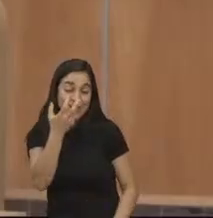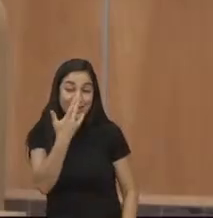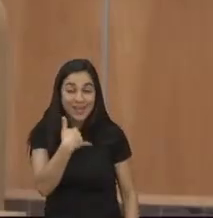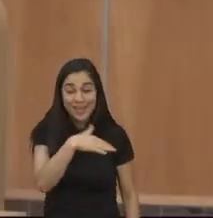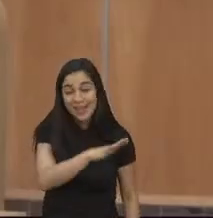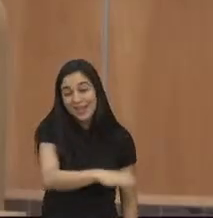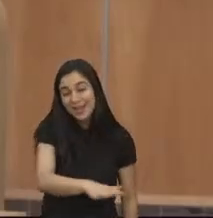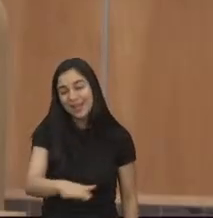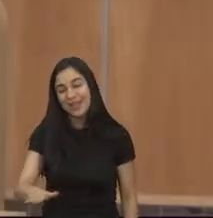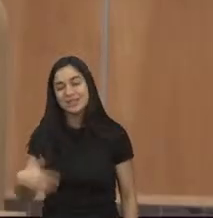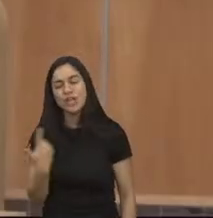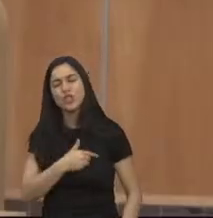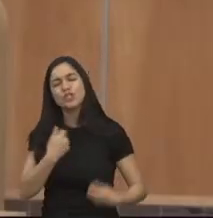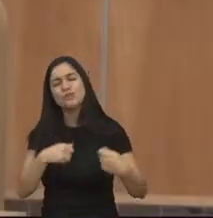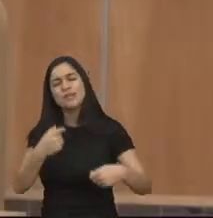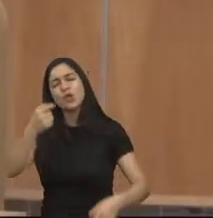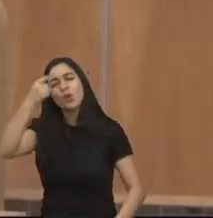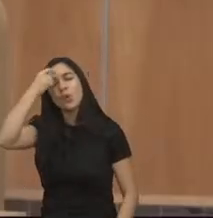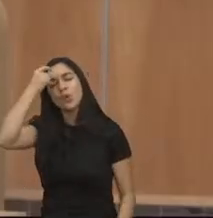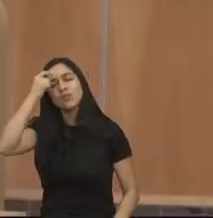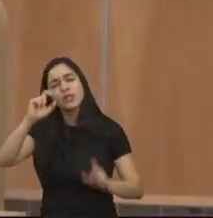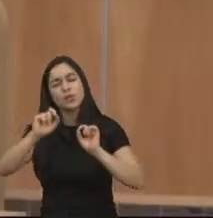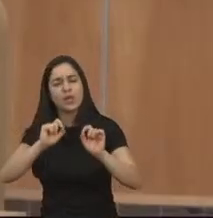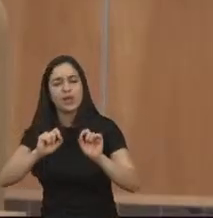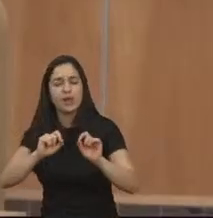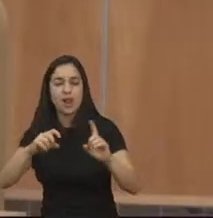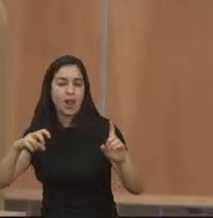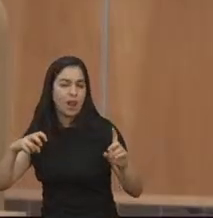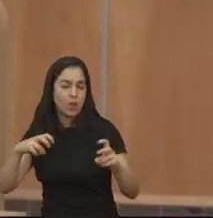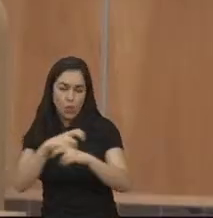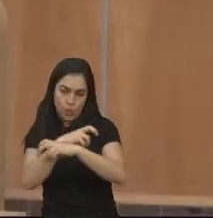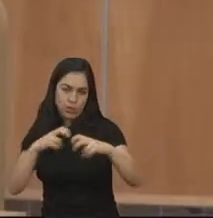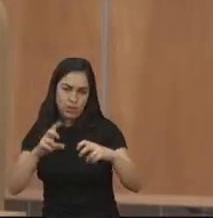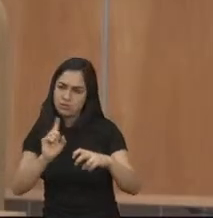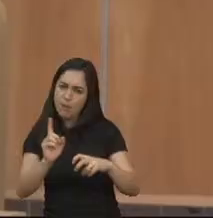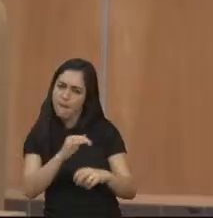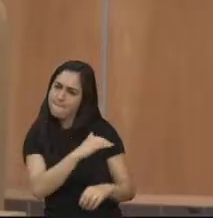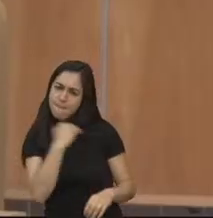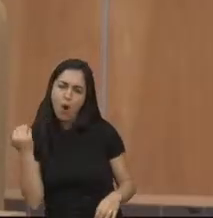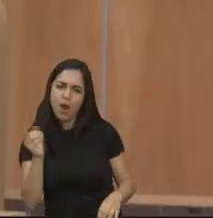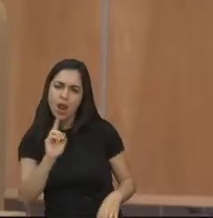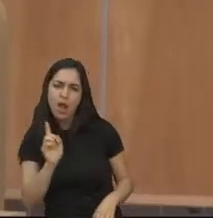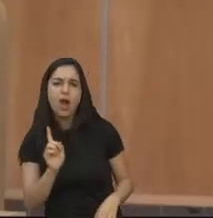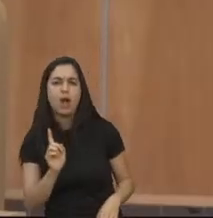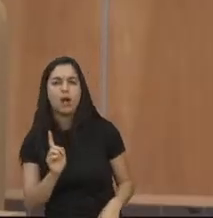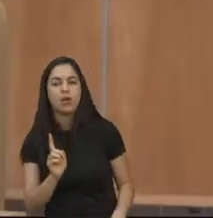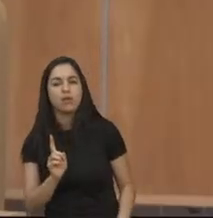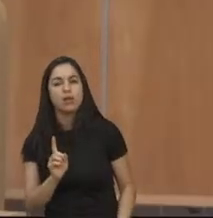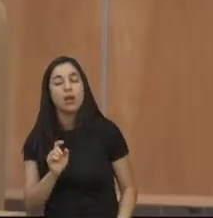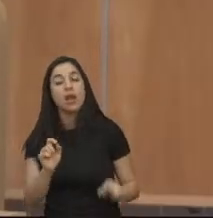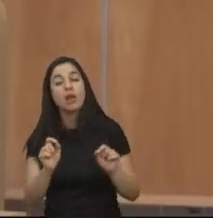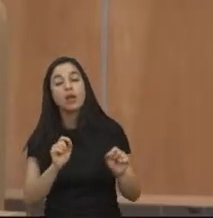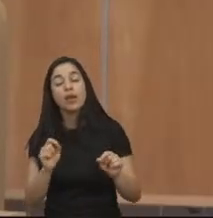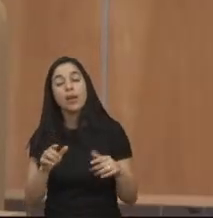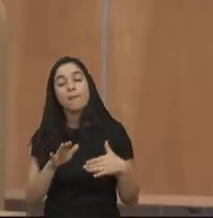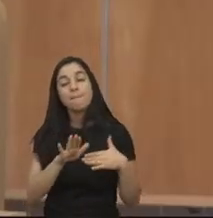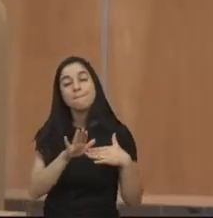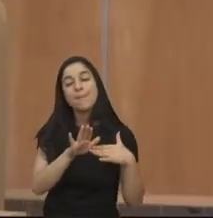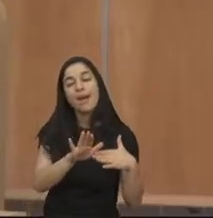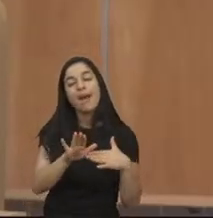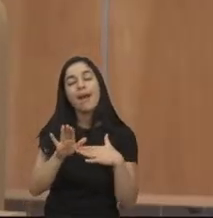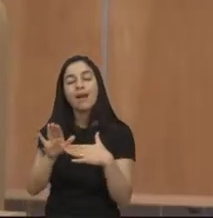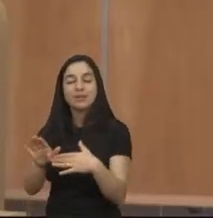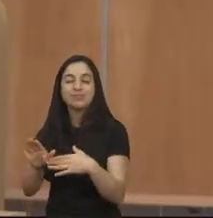que o trânsito não foi feito para matar. O trânsito, ele foi feito